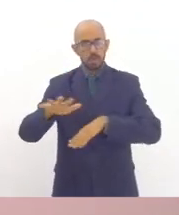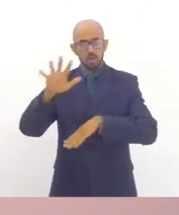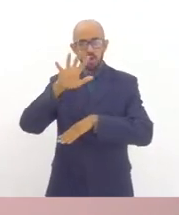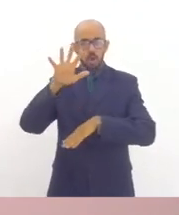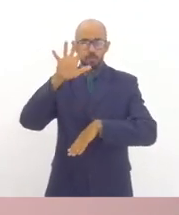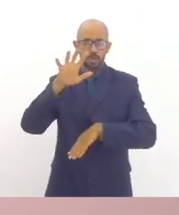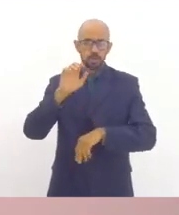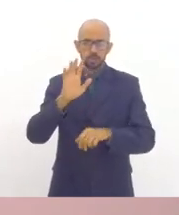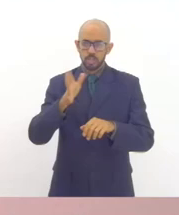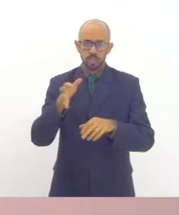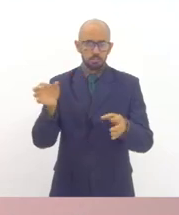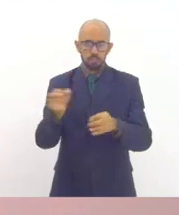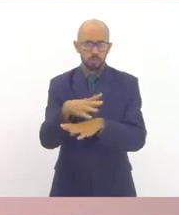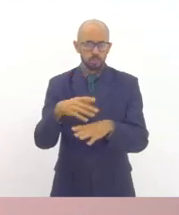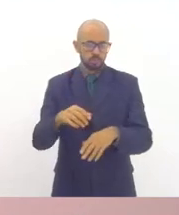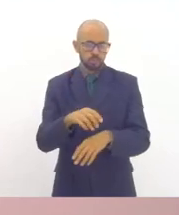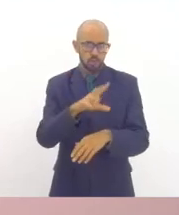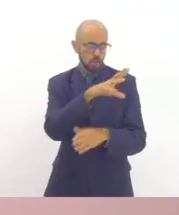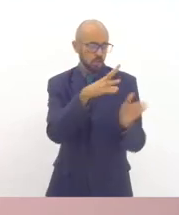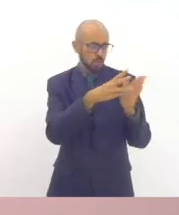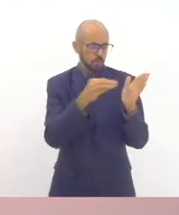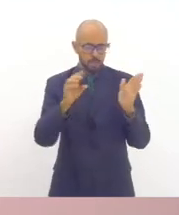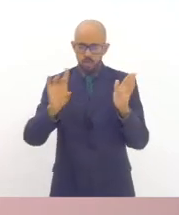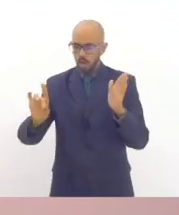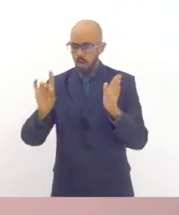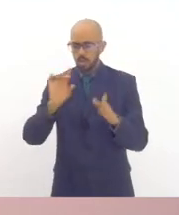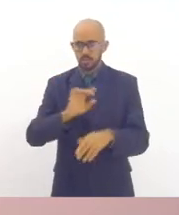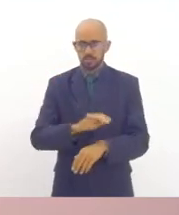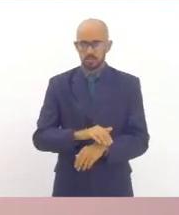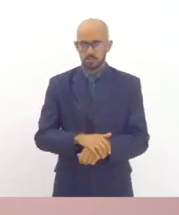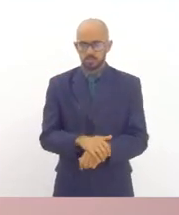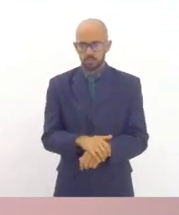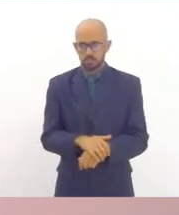é só recorta e cola. E,